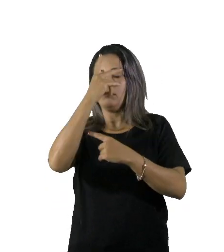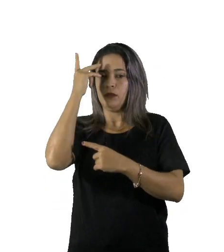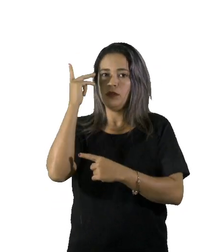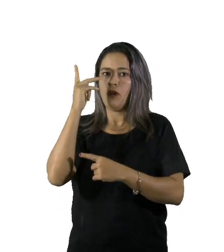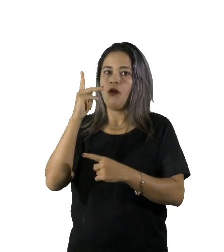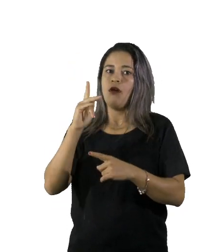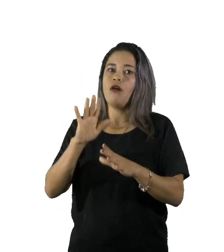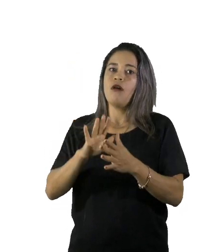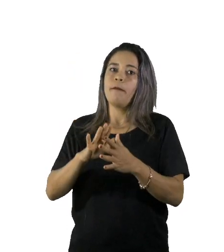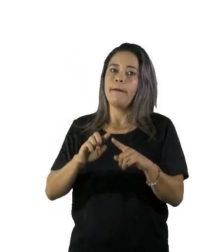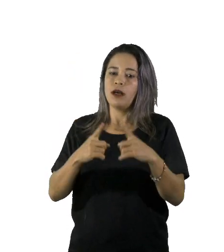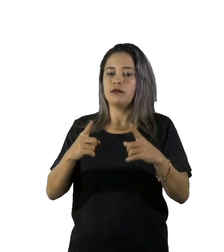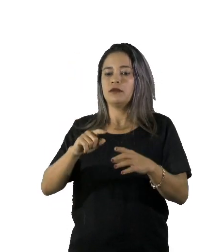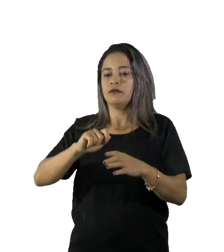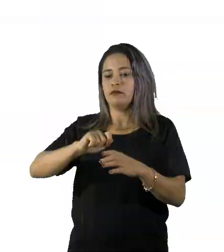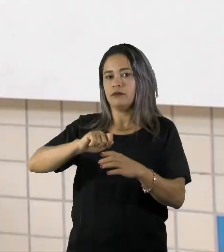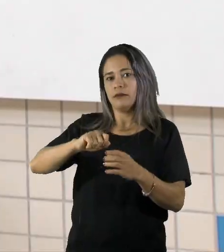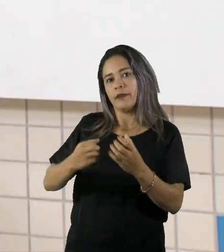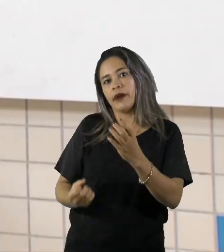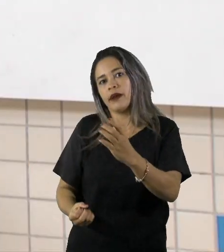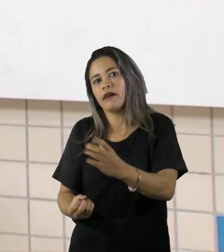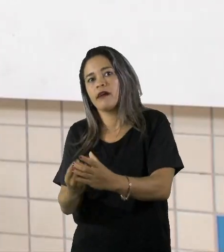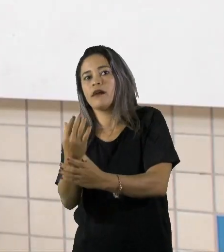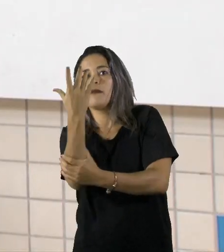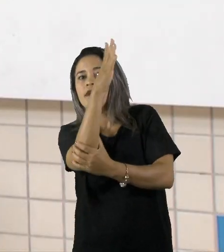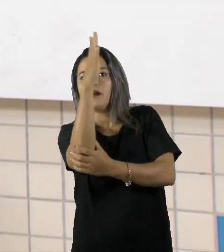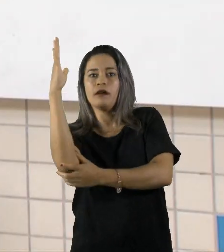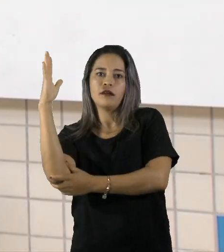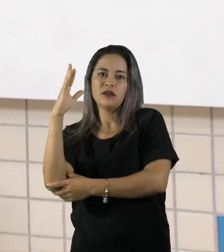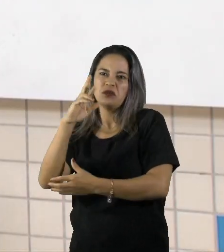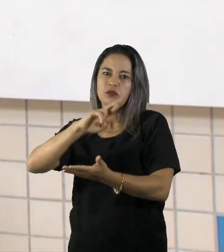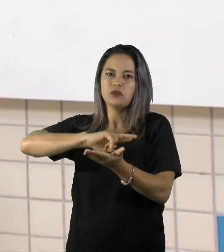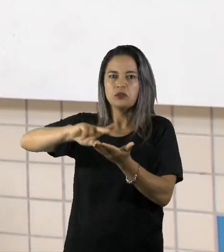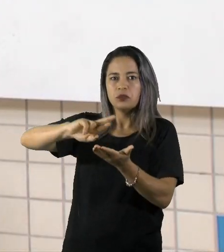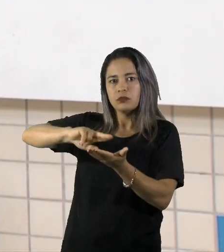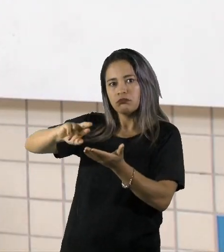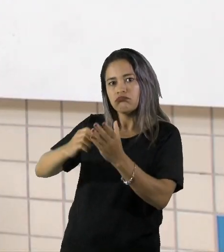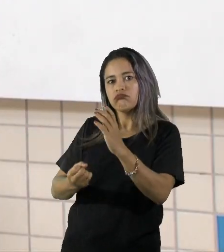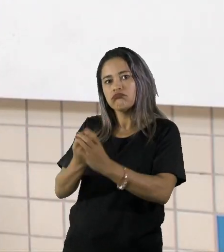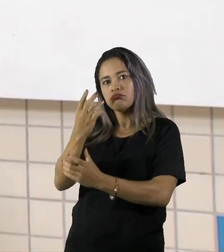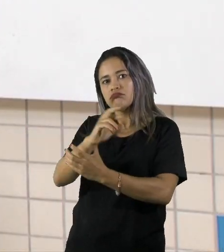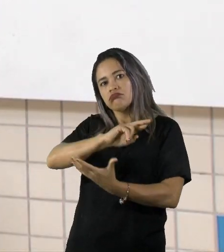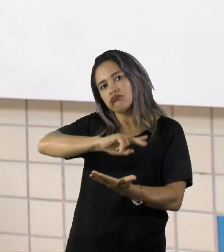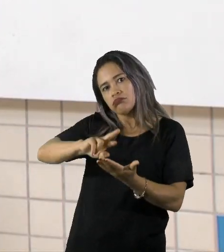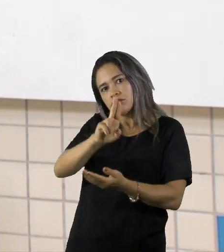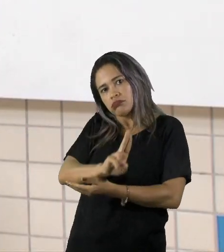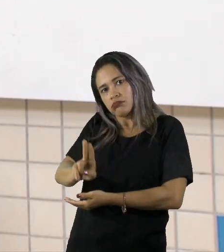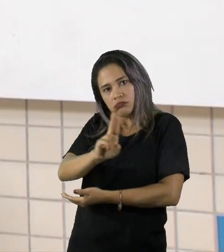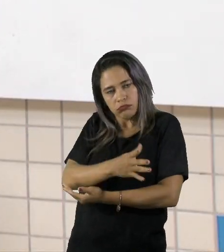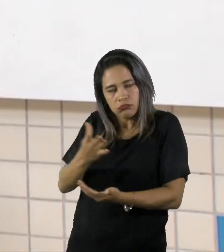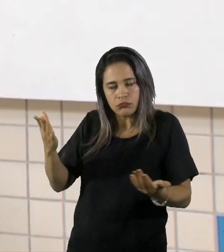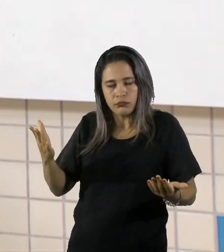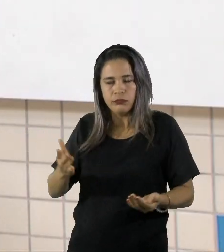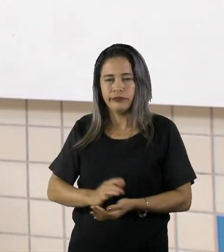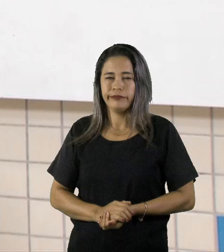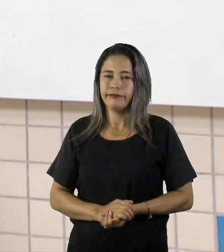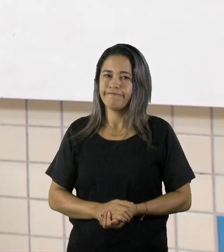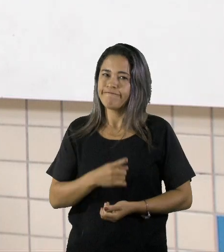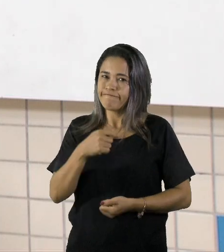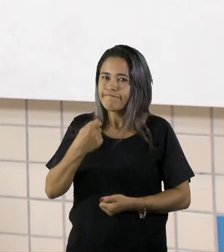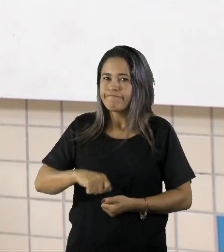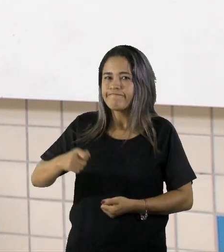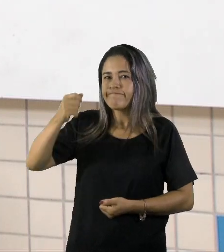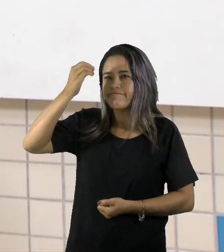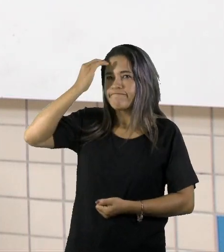produzir alimentos e para produzir produtos diversos que nós utilizamos aí, né? Então, para a gente ter